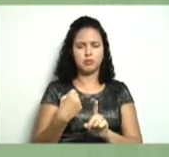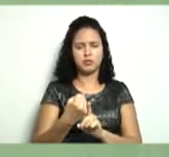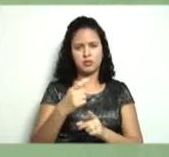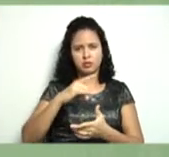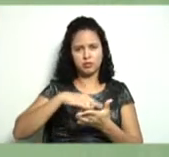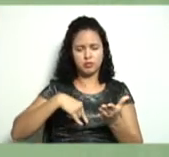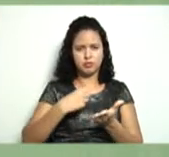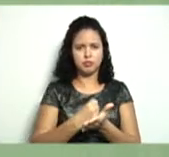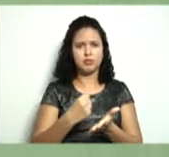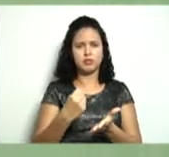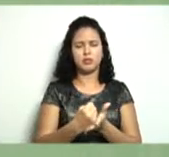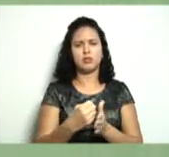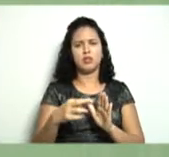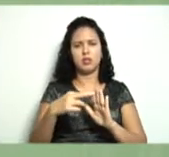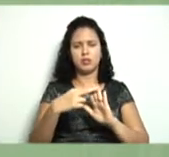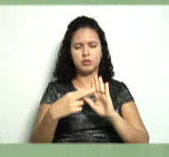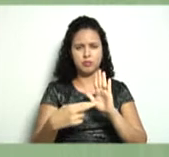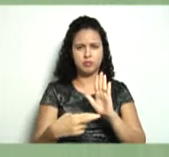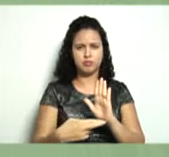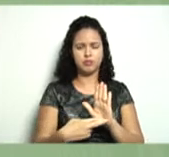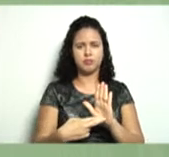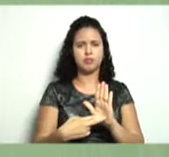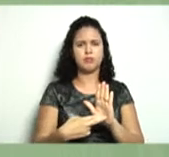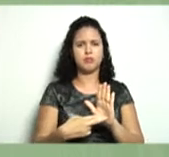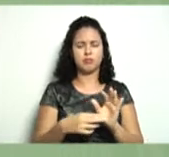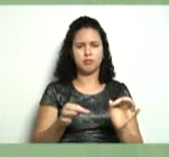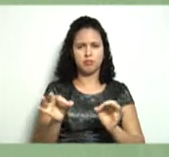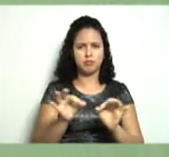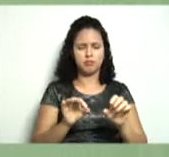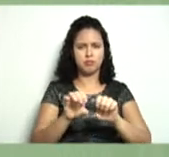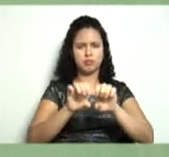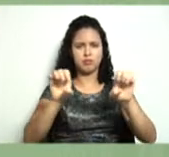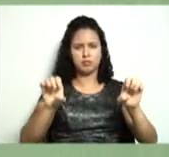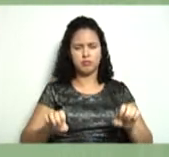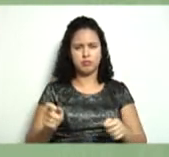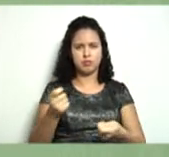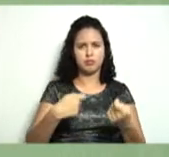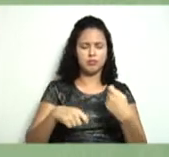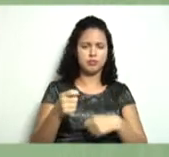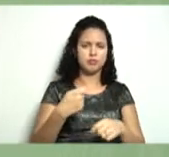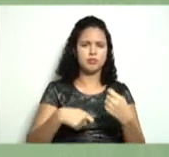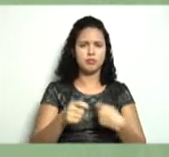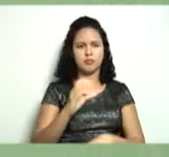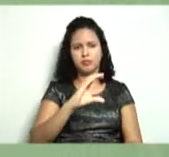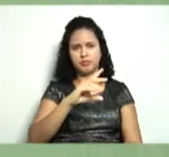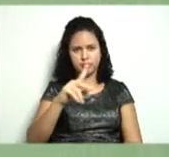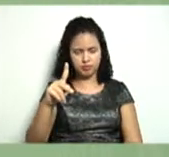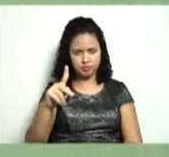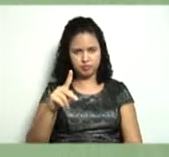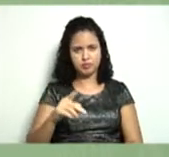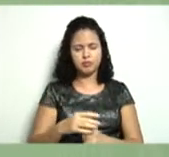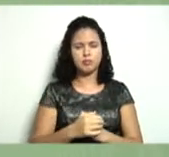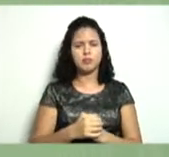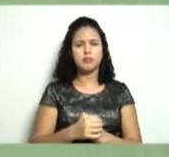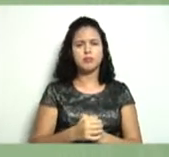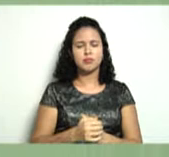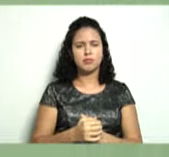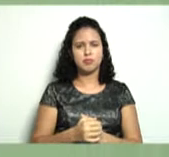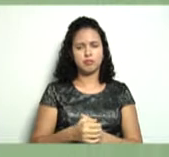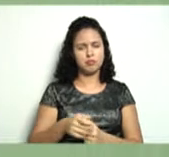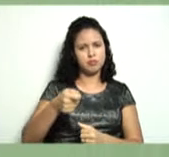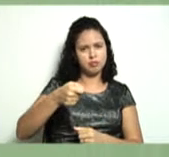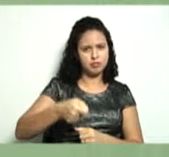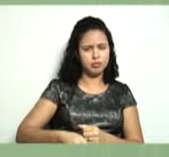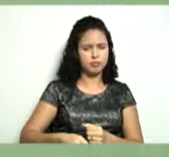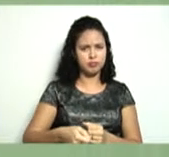com um conjunto de regras que servem para estruturar administrativamente a cooperativa e disciplinar o